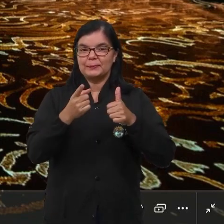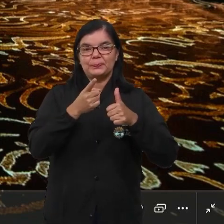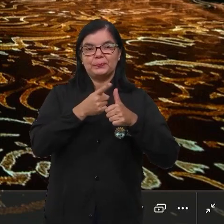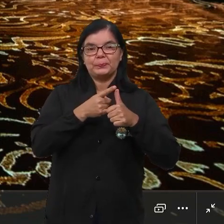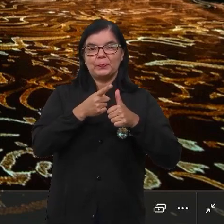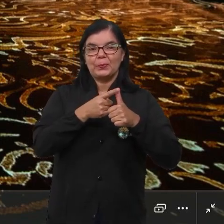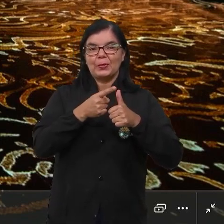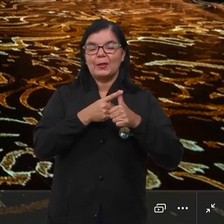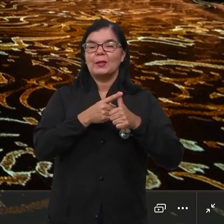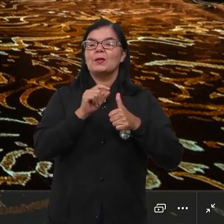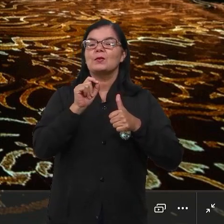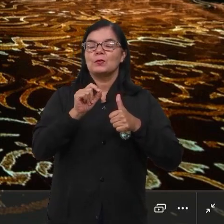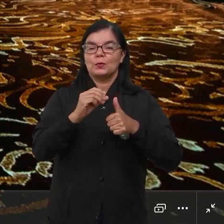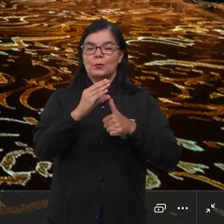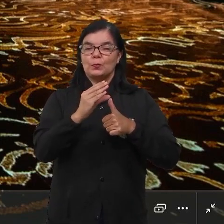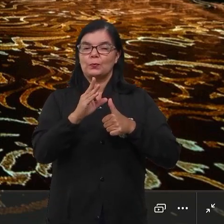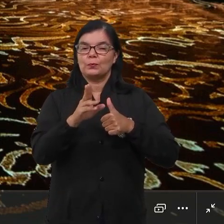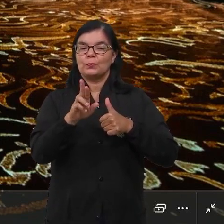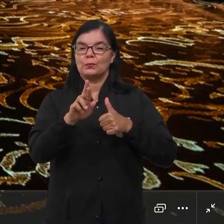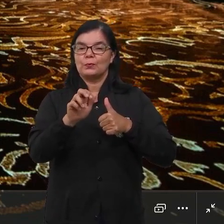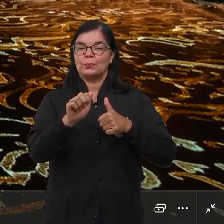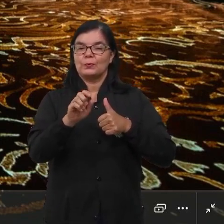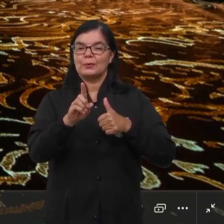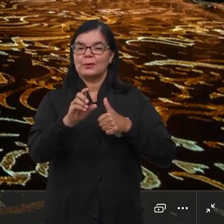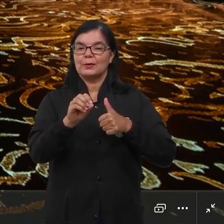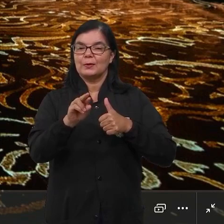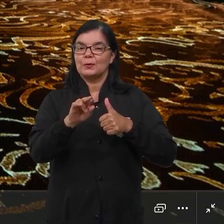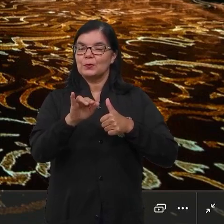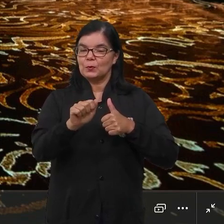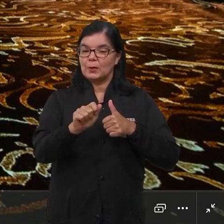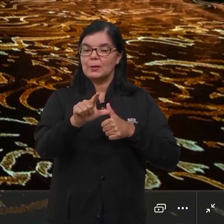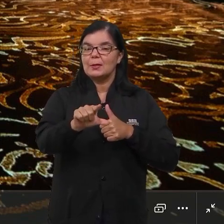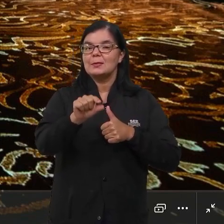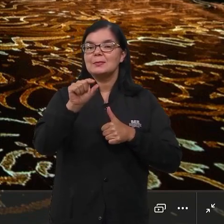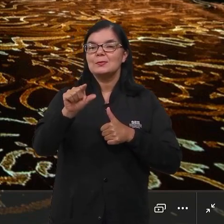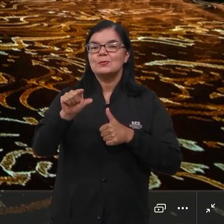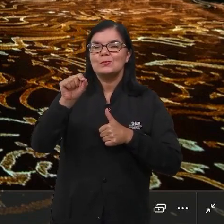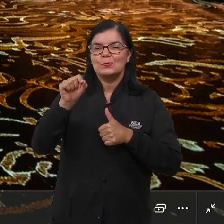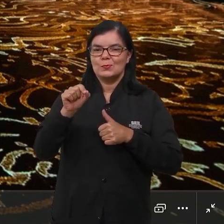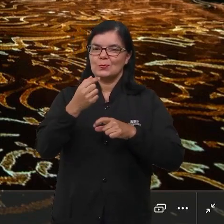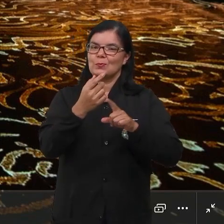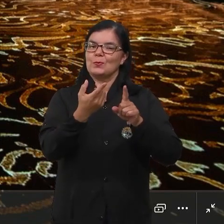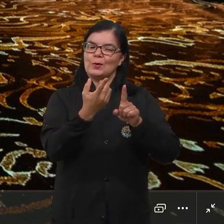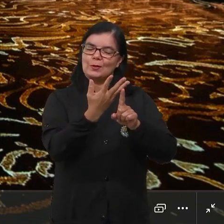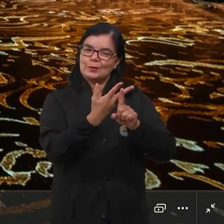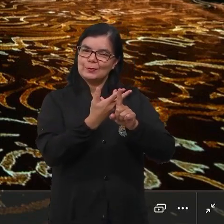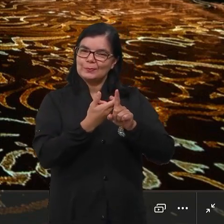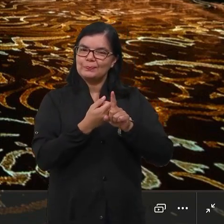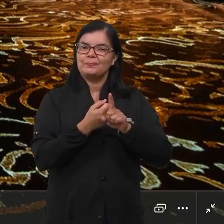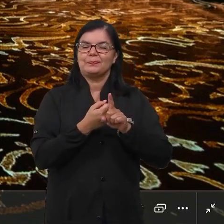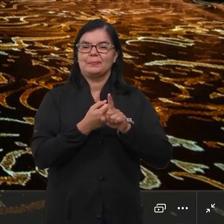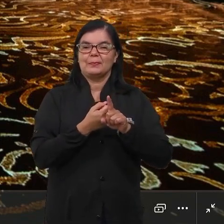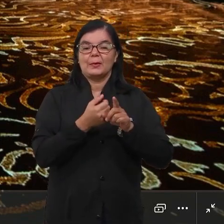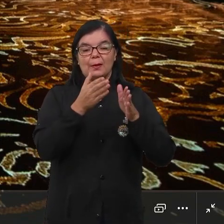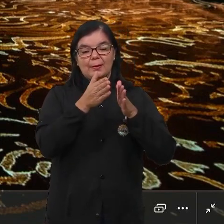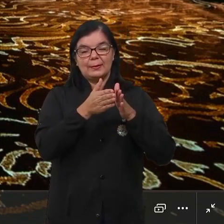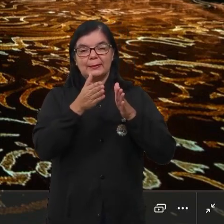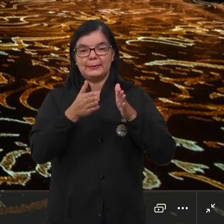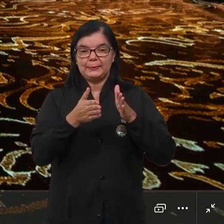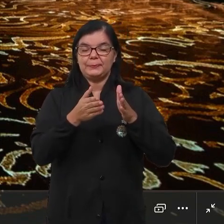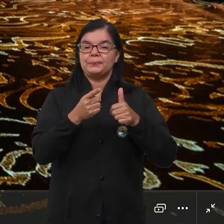é a etapa da curadoria e seleção das obras. Então, nessa etapa,